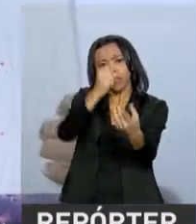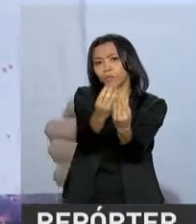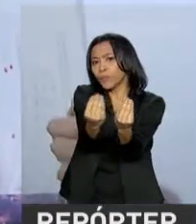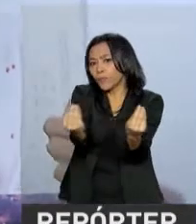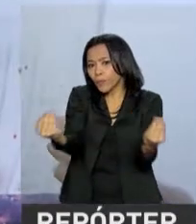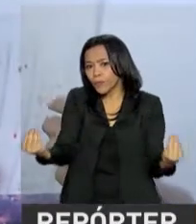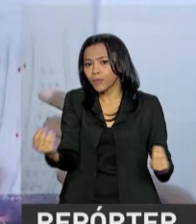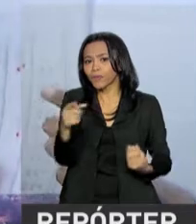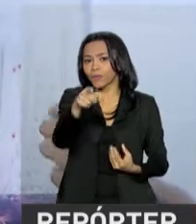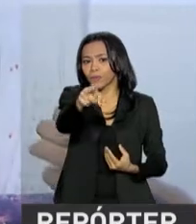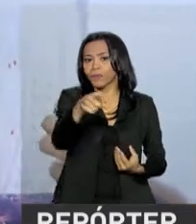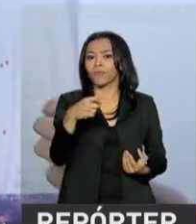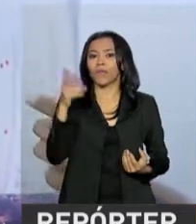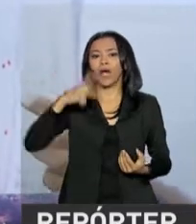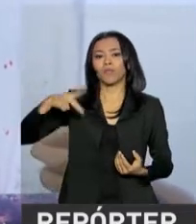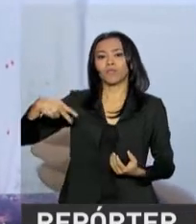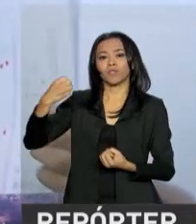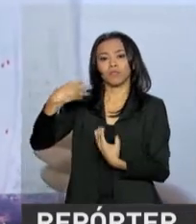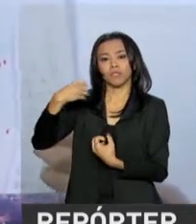A professora me ensinou